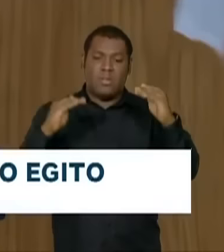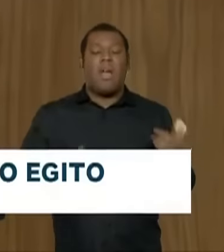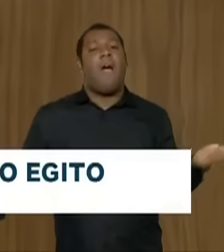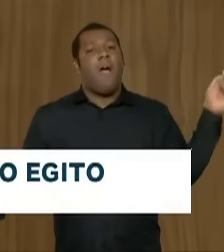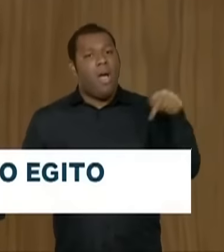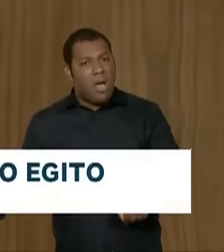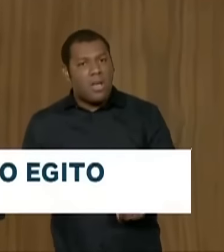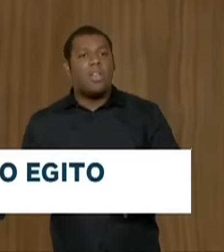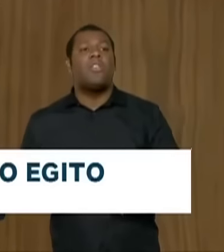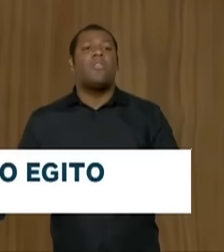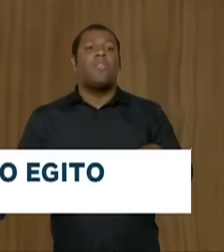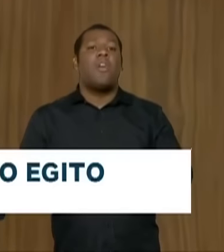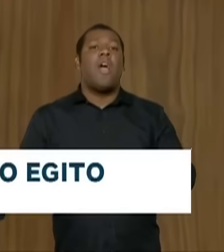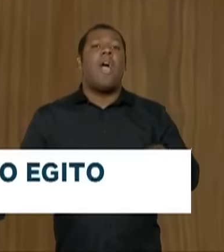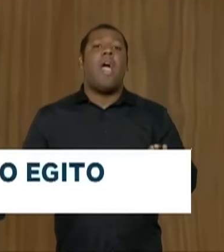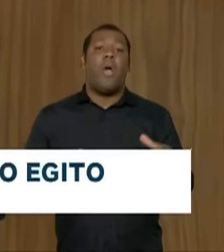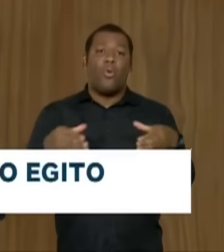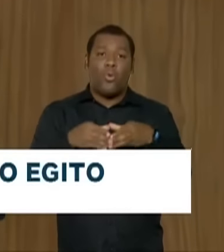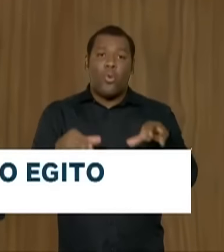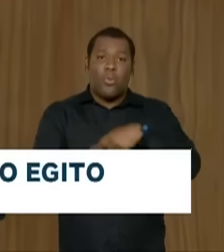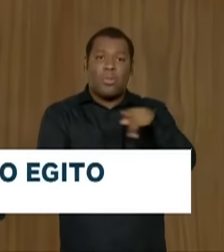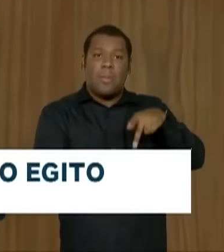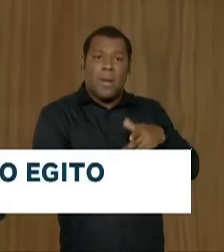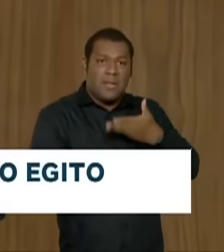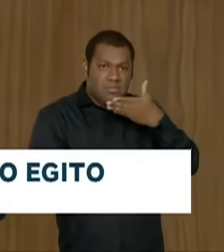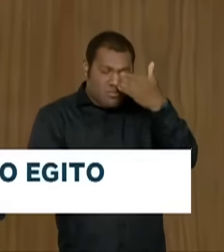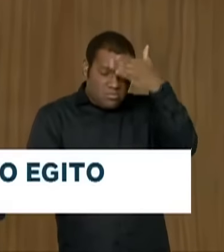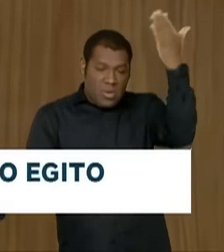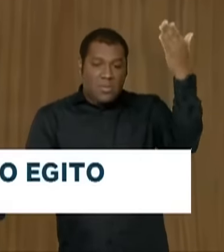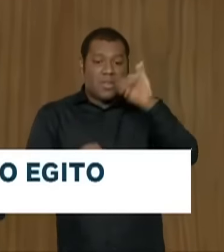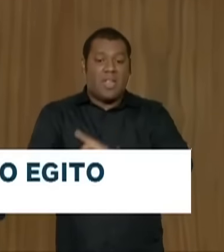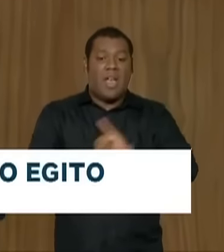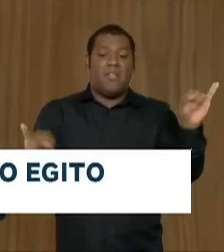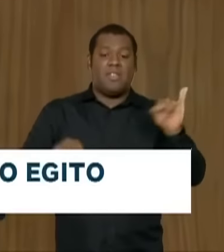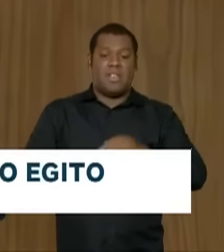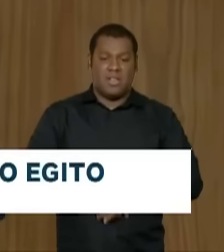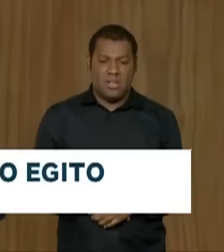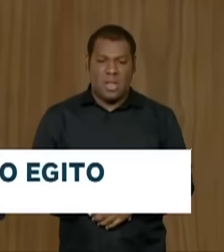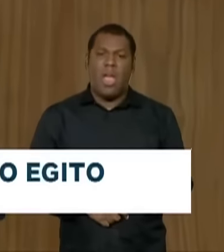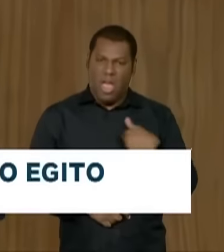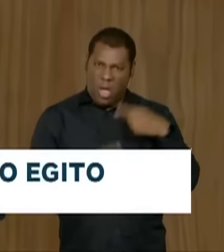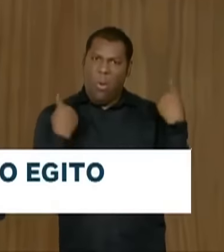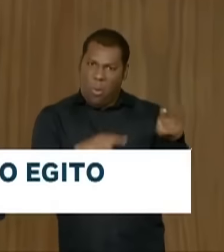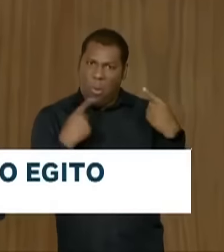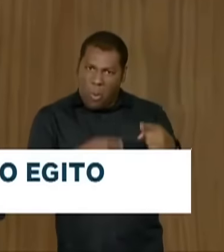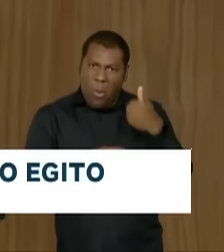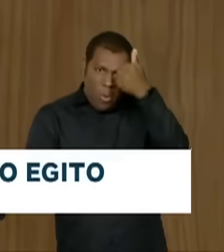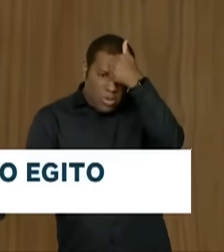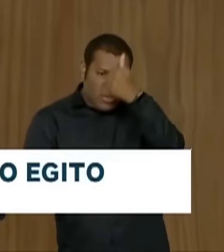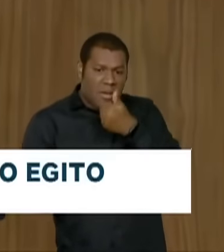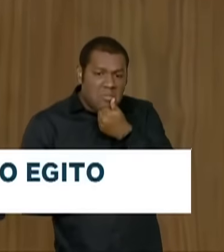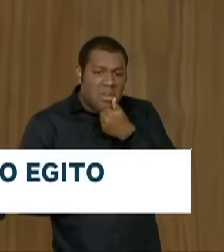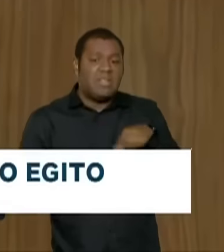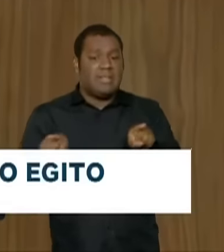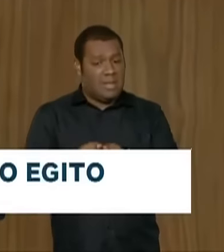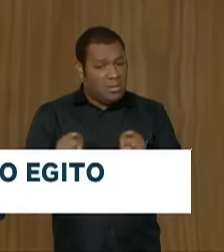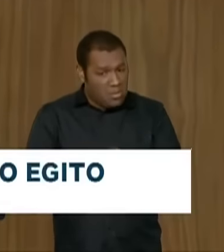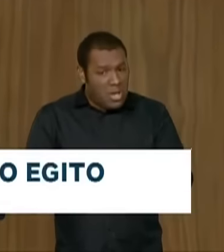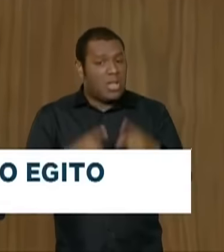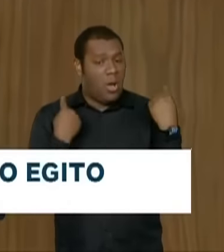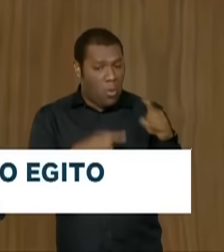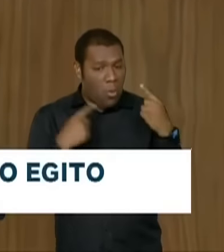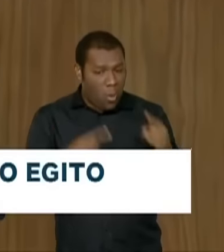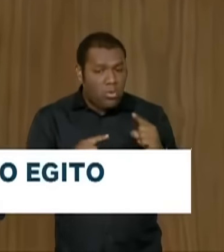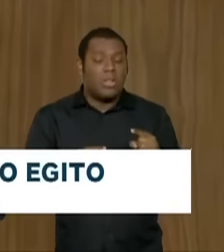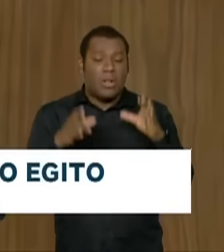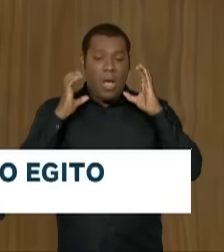para reafirmar aos países árabes. Da mesma forma que nós somos contra o Hamas, nós somos contra o comportamento de Israel,